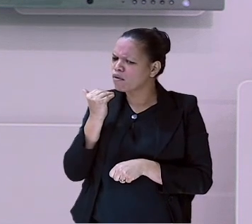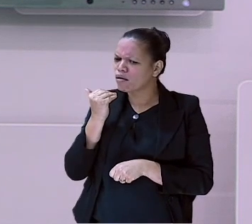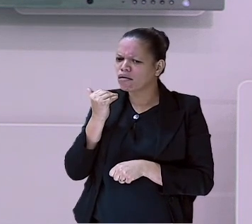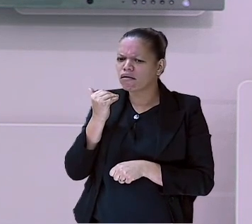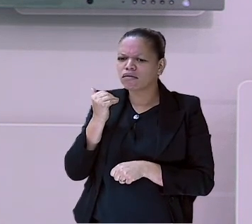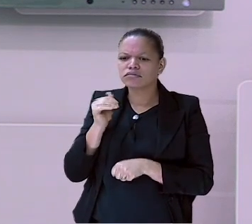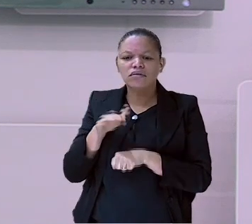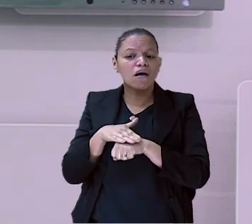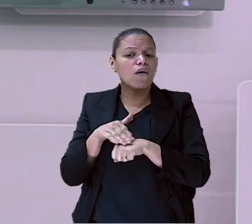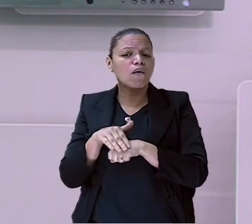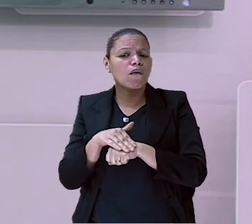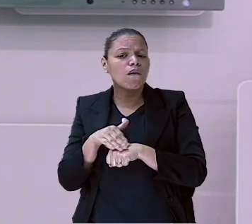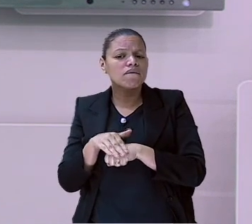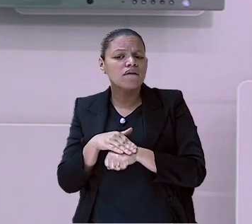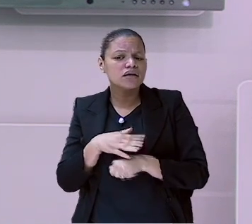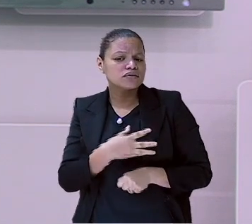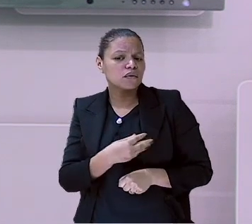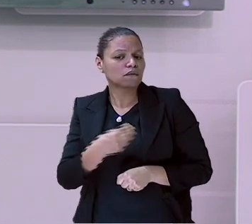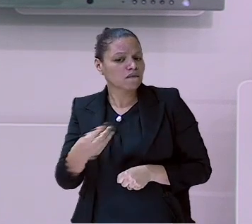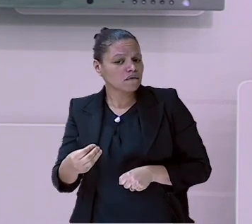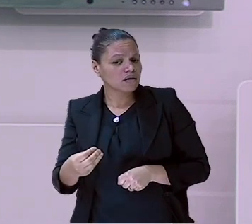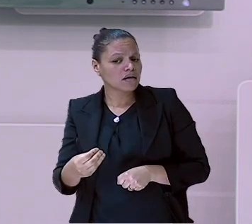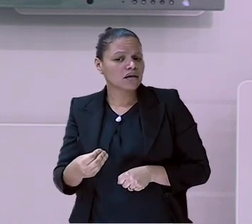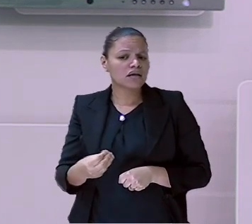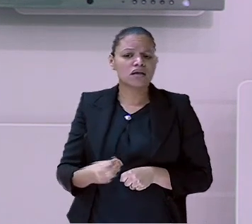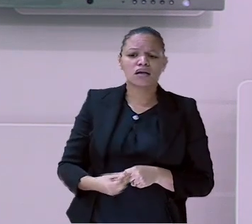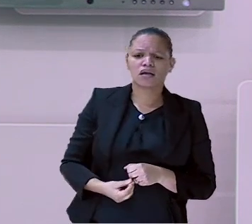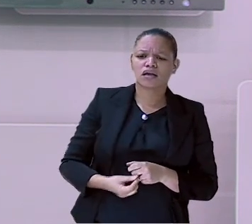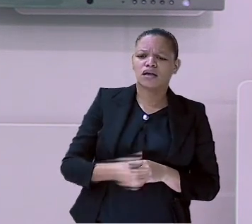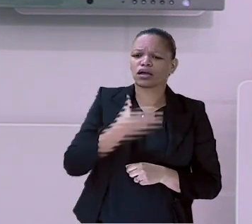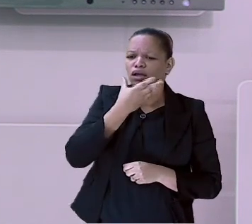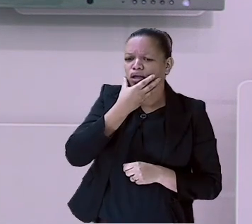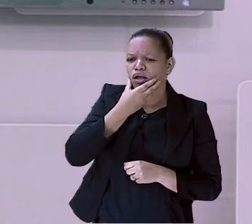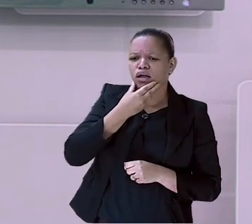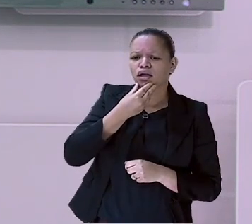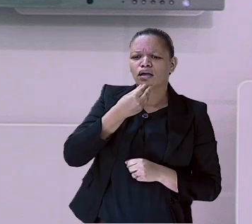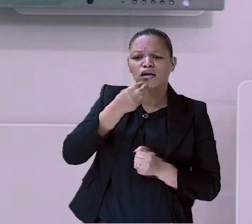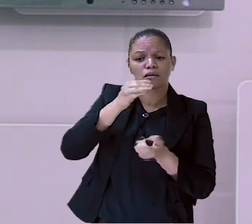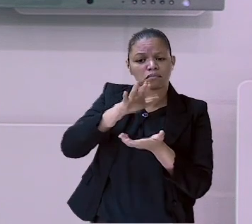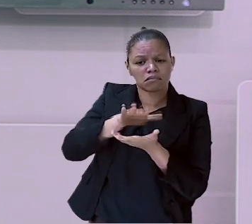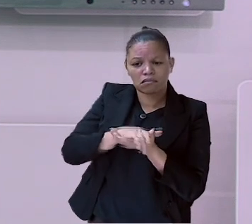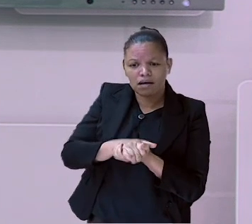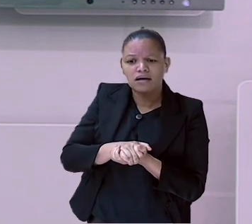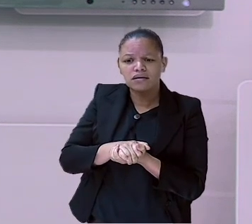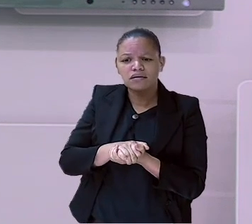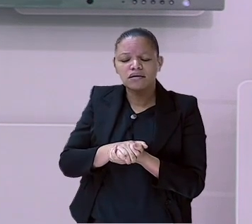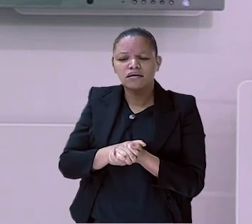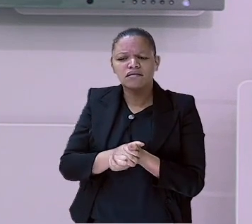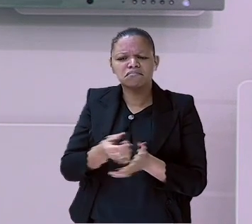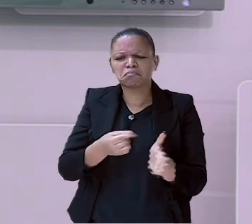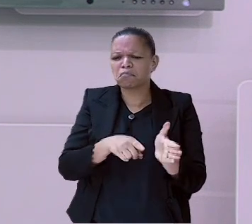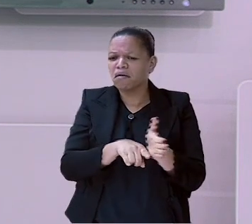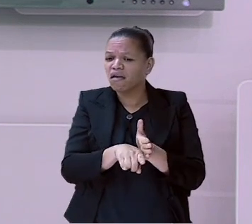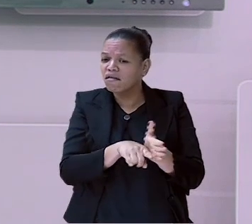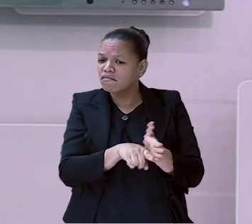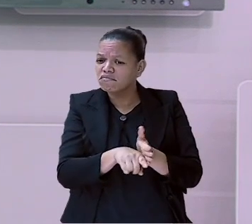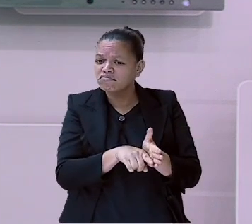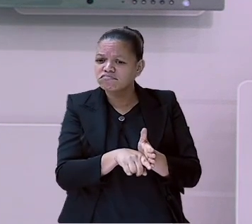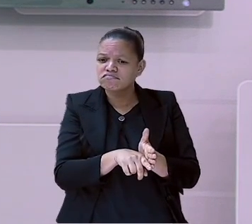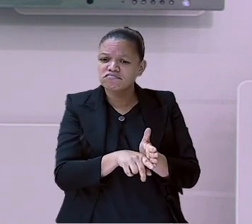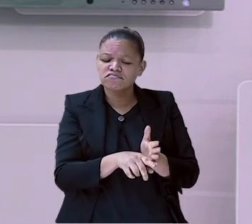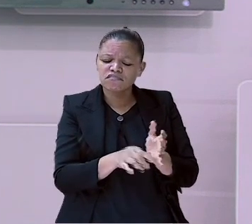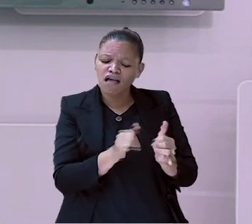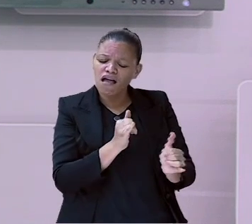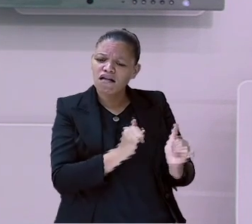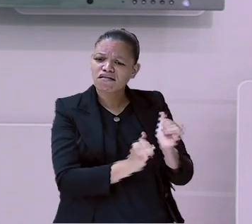tá? Talvez essas pessoas aí dentro da sua casa tenham informações interessantes sobre uma doença que